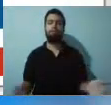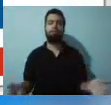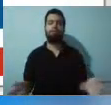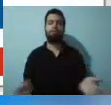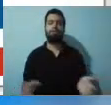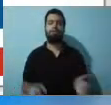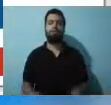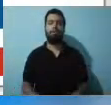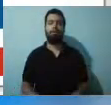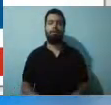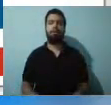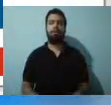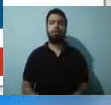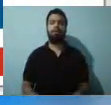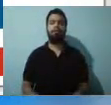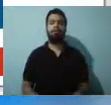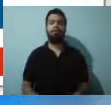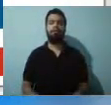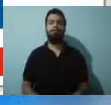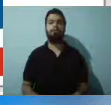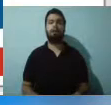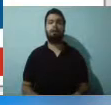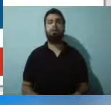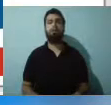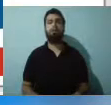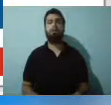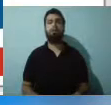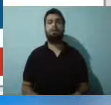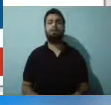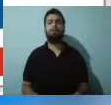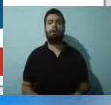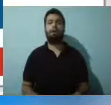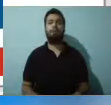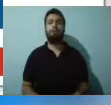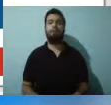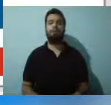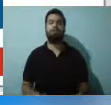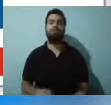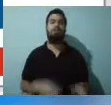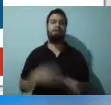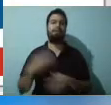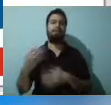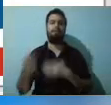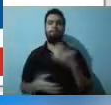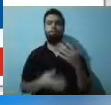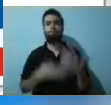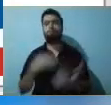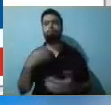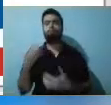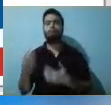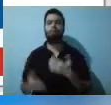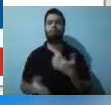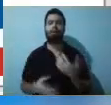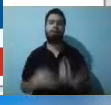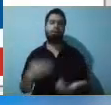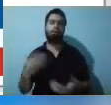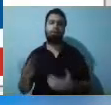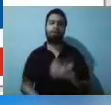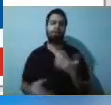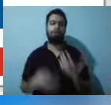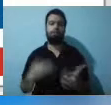Isso é globalização. Né? Em que sentido? A globalização é esse processo de integração cultural,